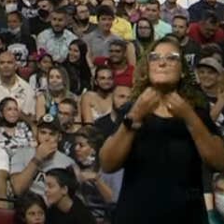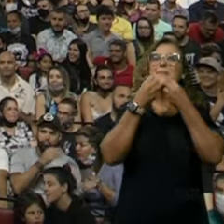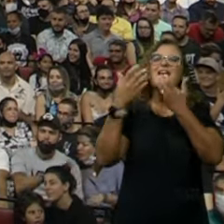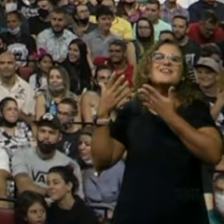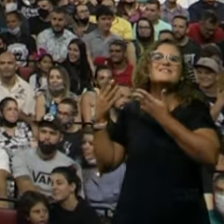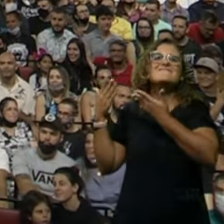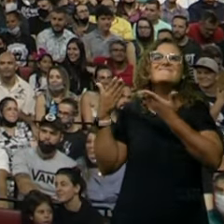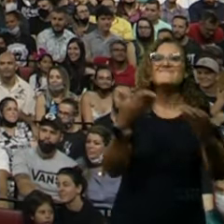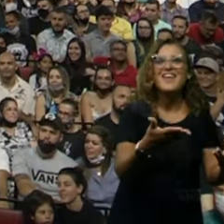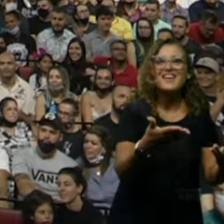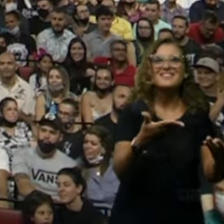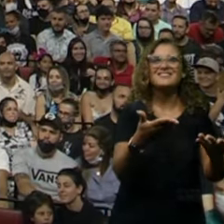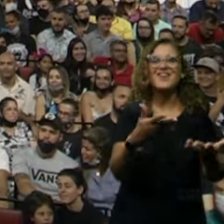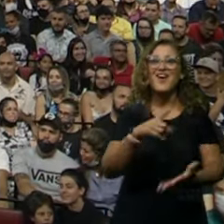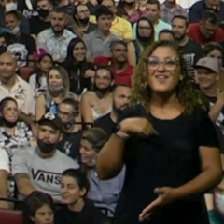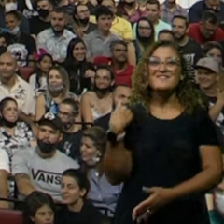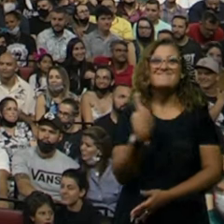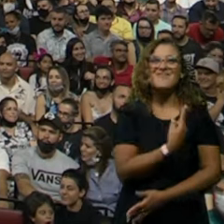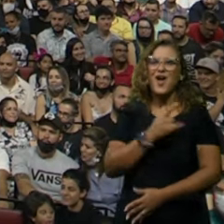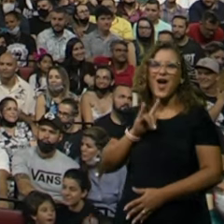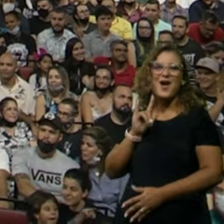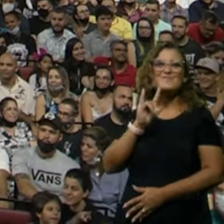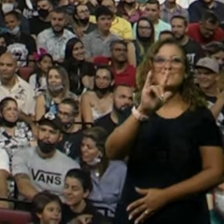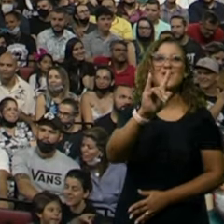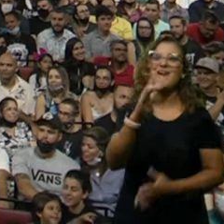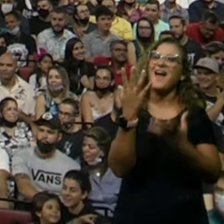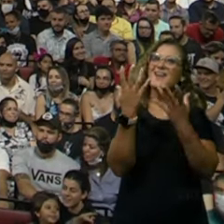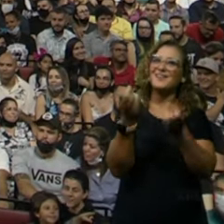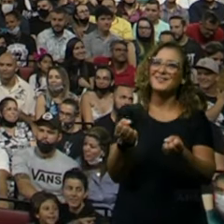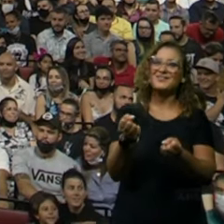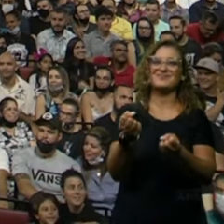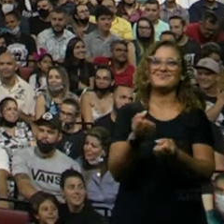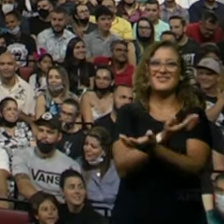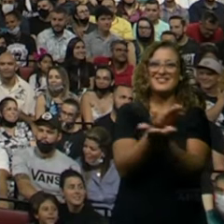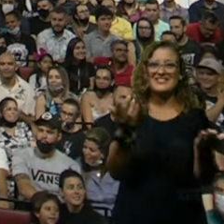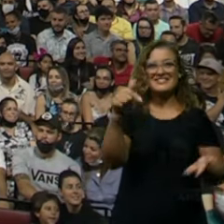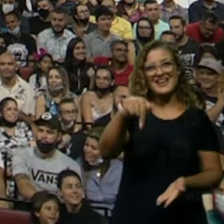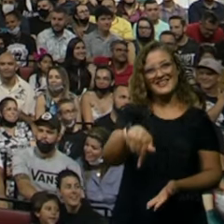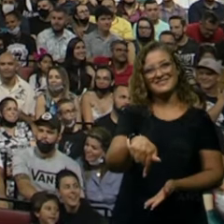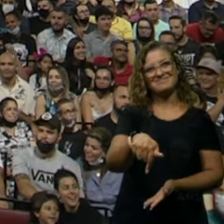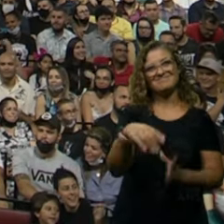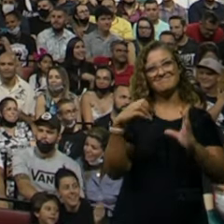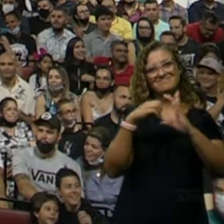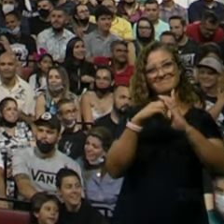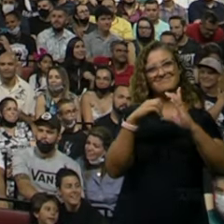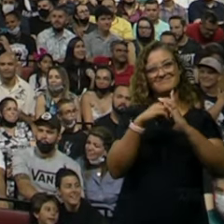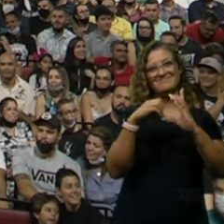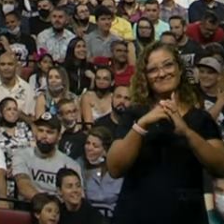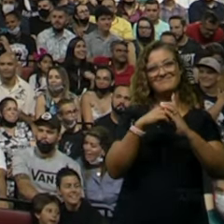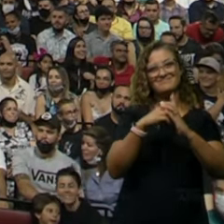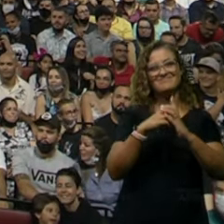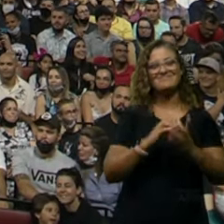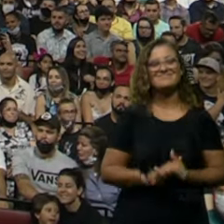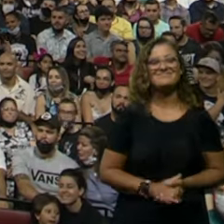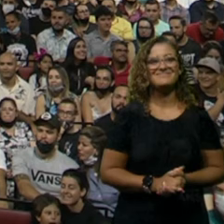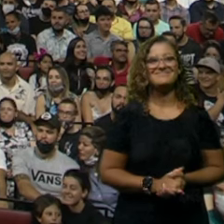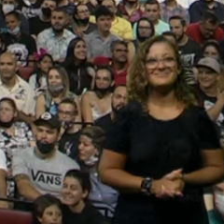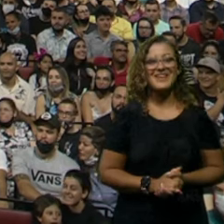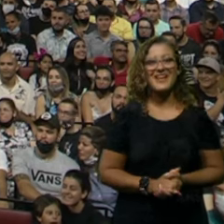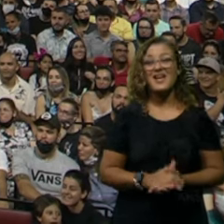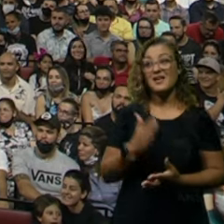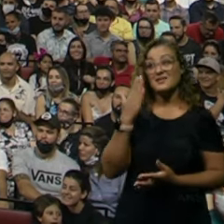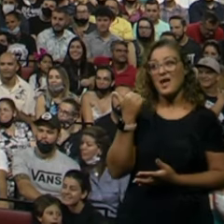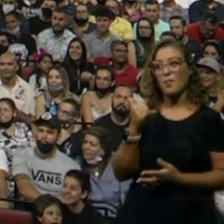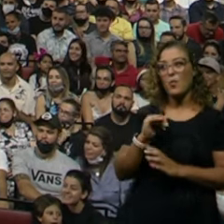nós amamos vocês e amamos receber vocês aqui na sede glória a Deus amém sabe o que que é